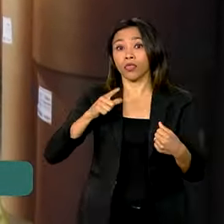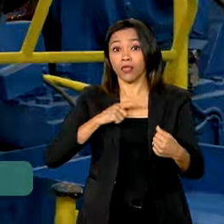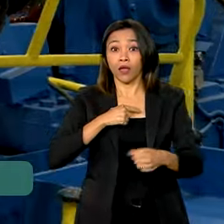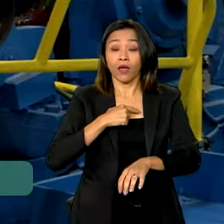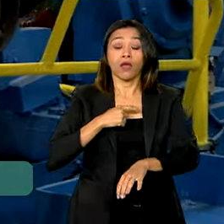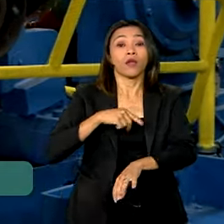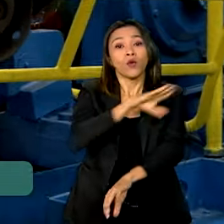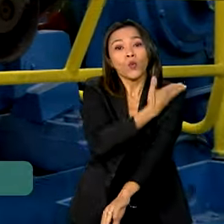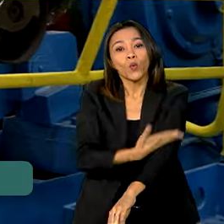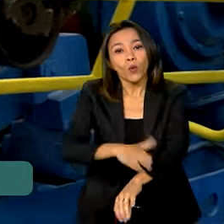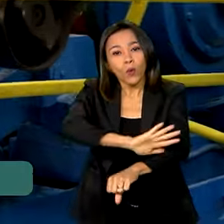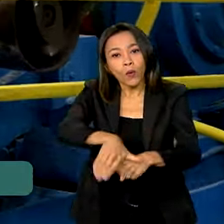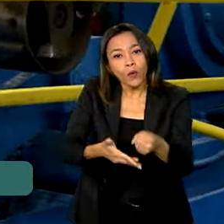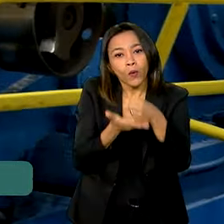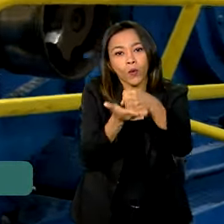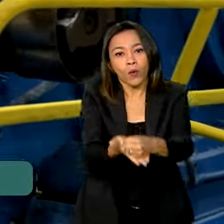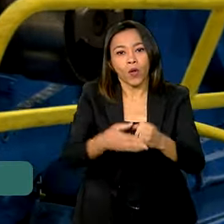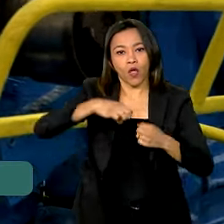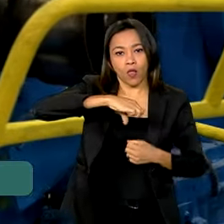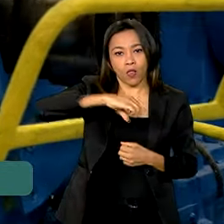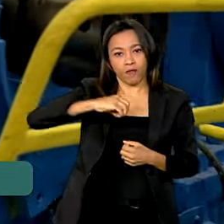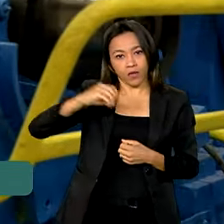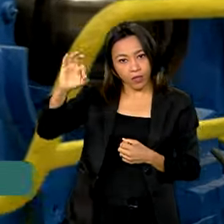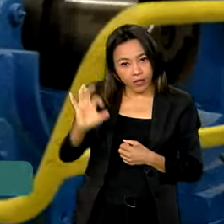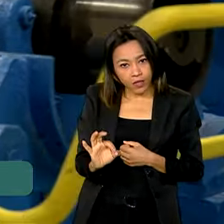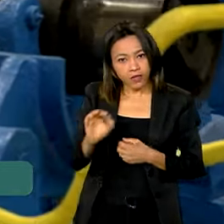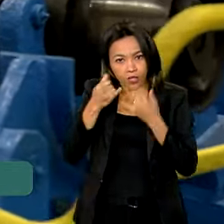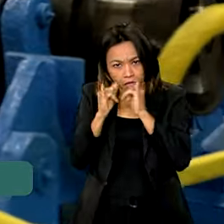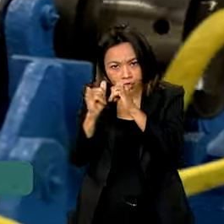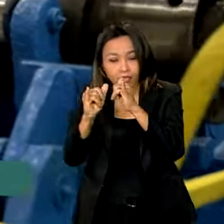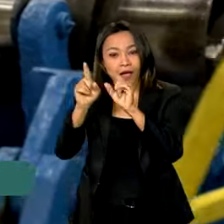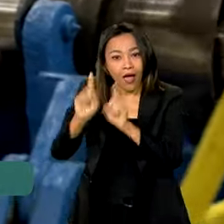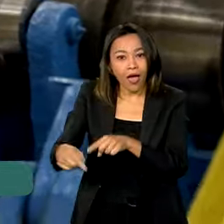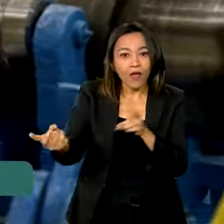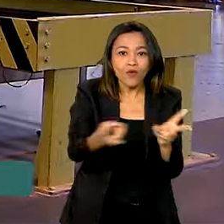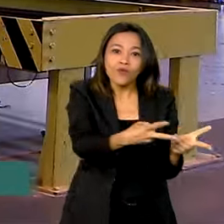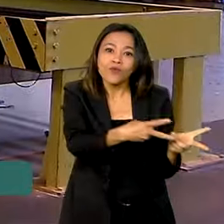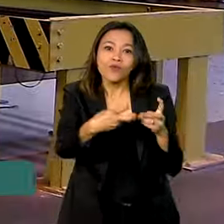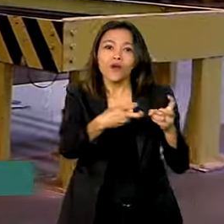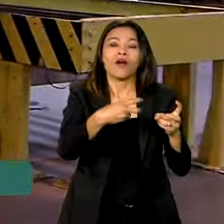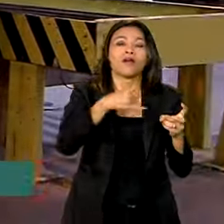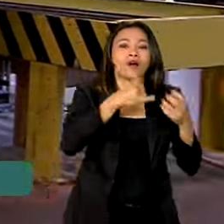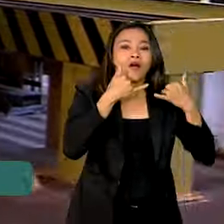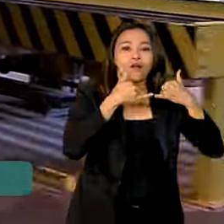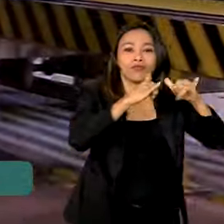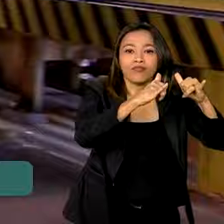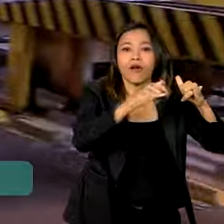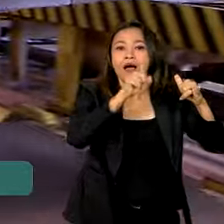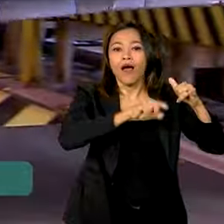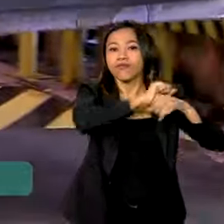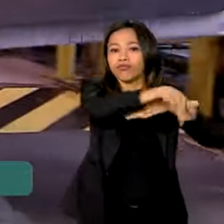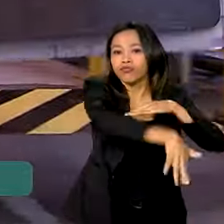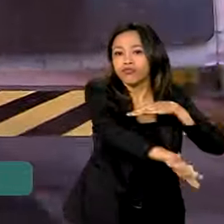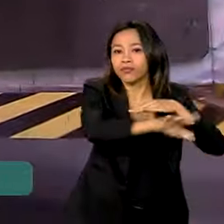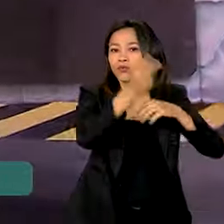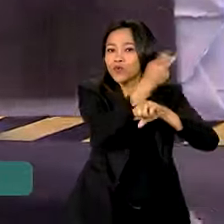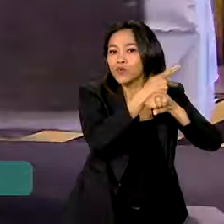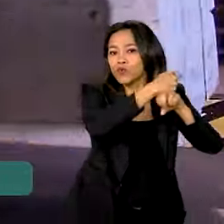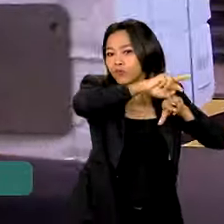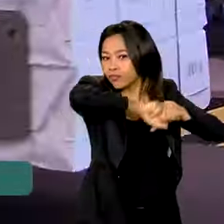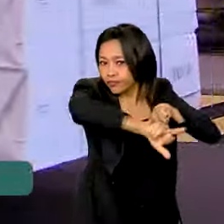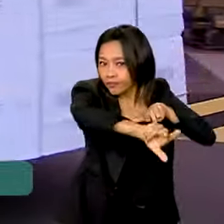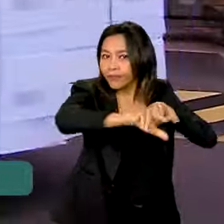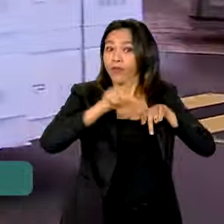sustentáveis, com 90% da energia utilizada proveniente de fontes renováveis. Em 2022, o setor foi responsável